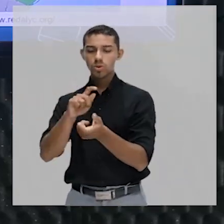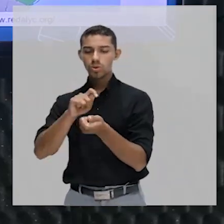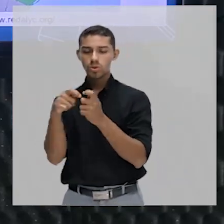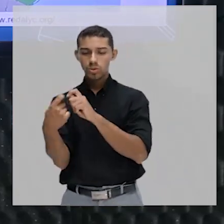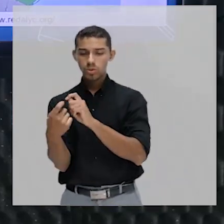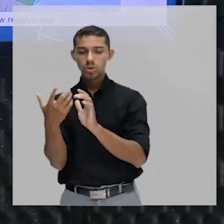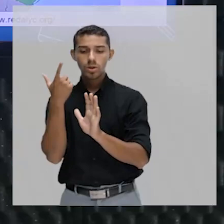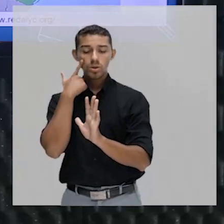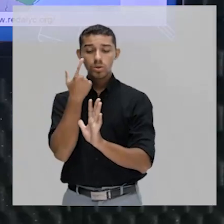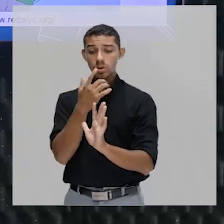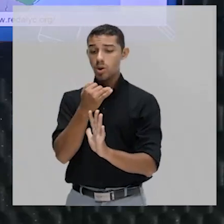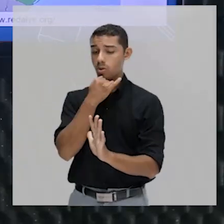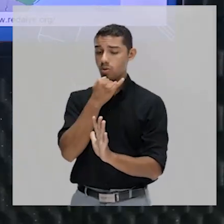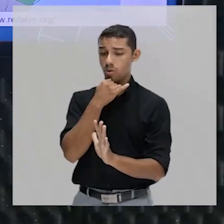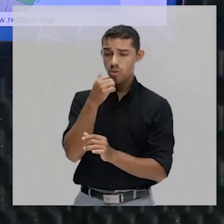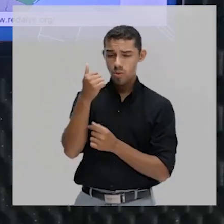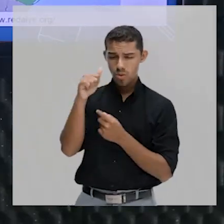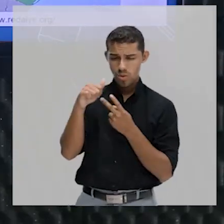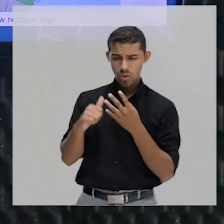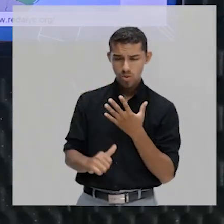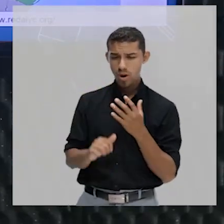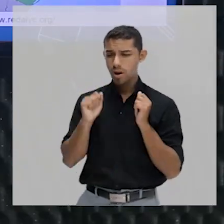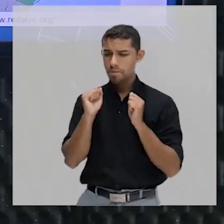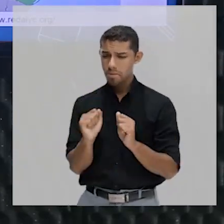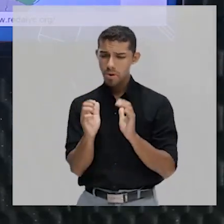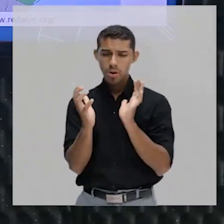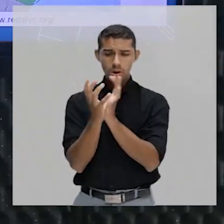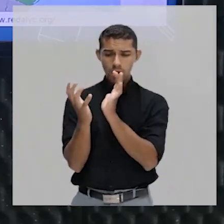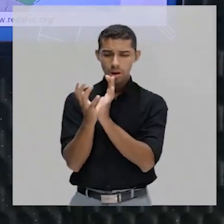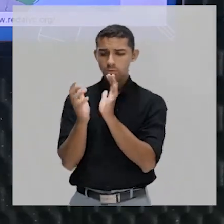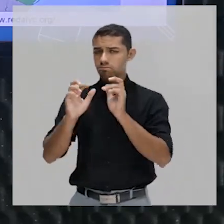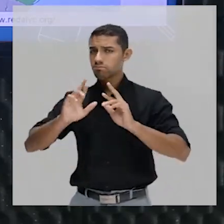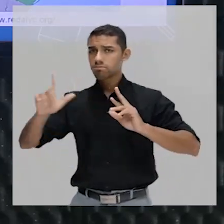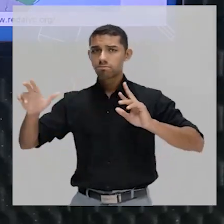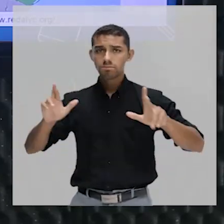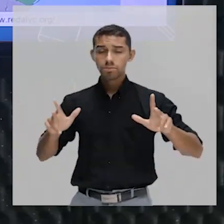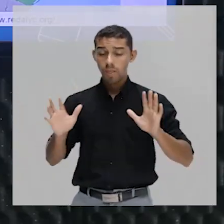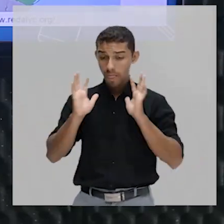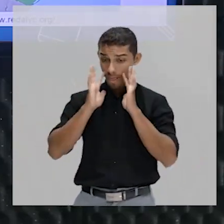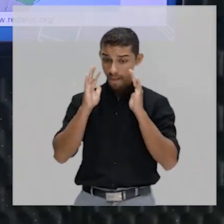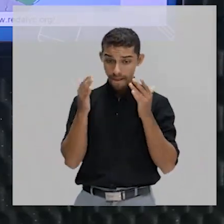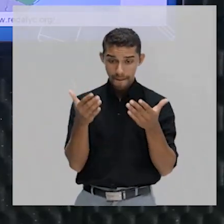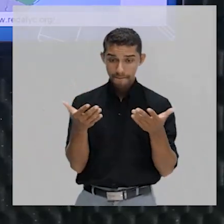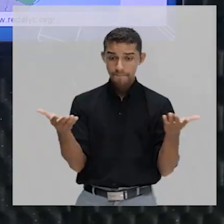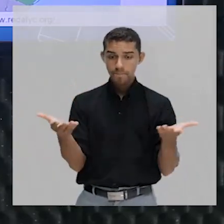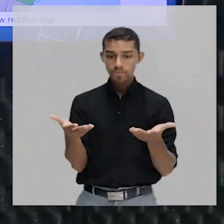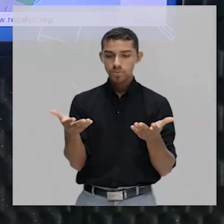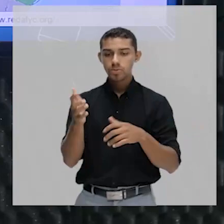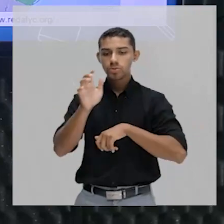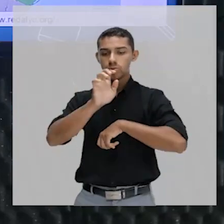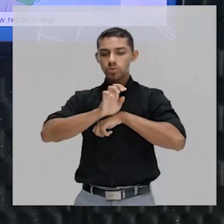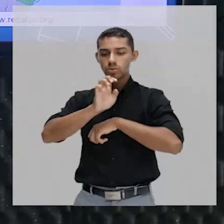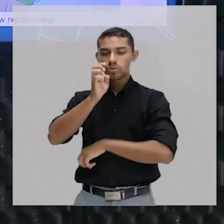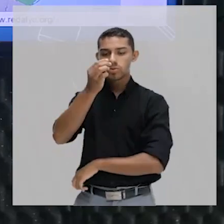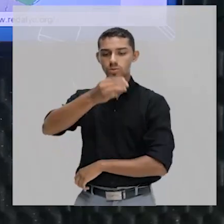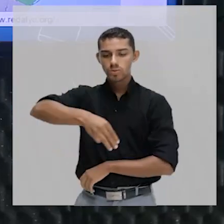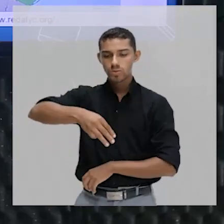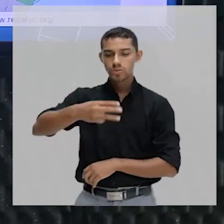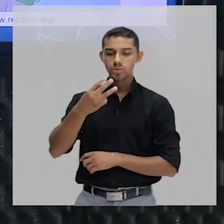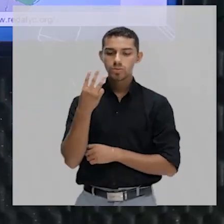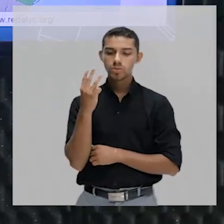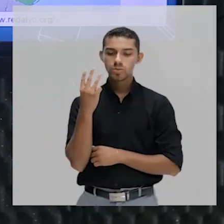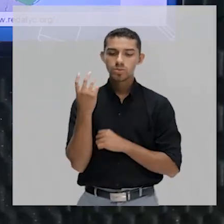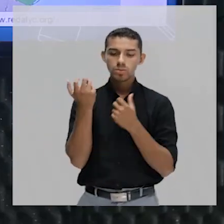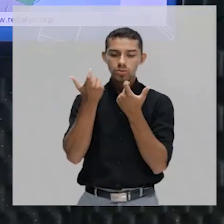analisando a economia, eu posso classificar essas regiões de uma diferente forma. E eu chamo a atenção agora para o nosso estado, Maranhão. Veja que